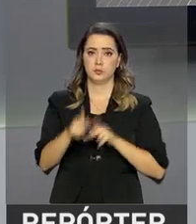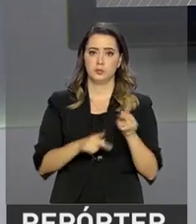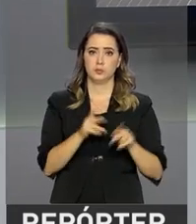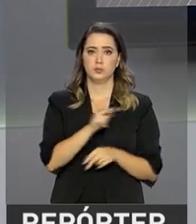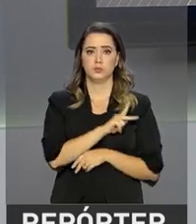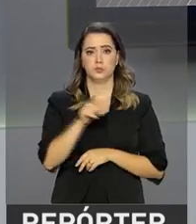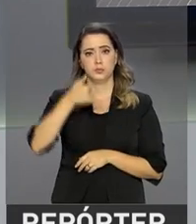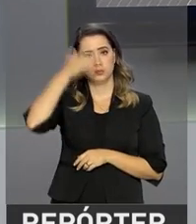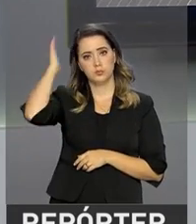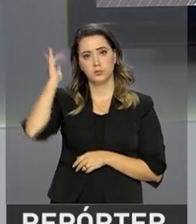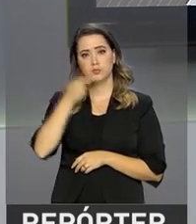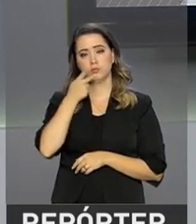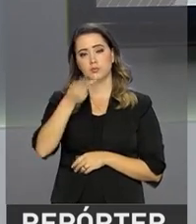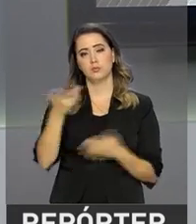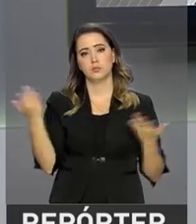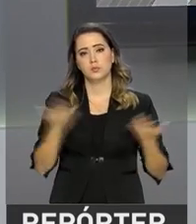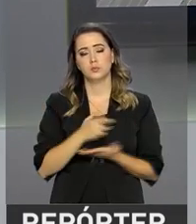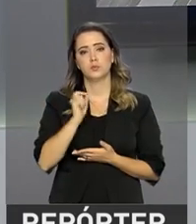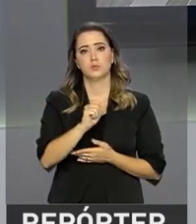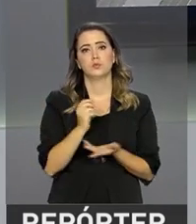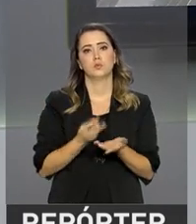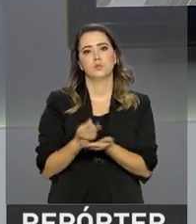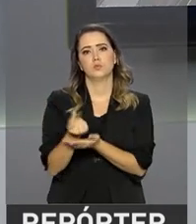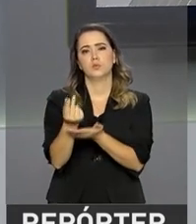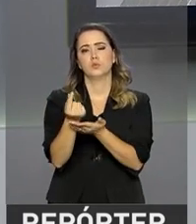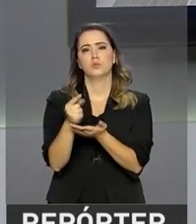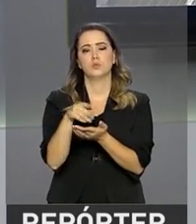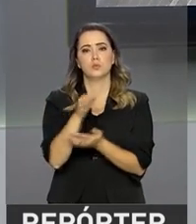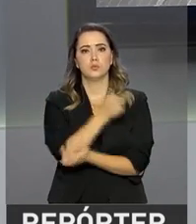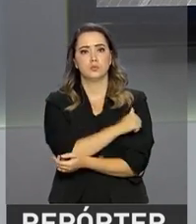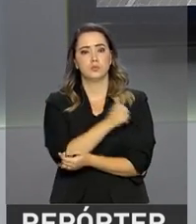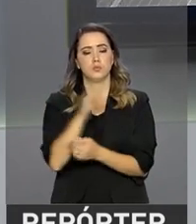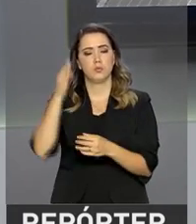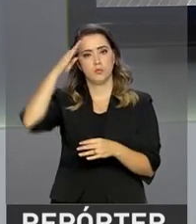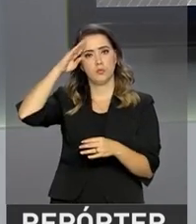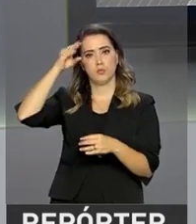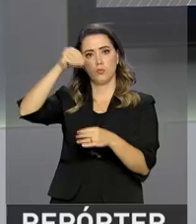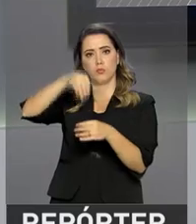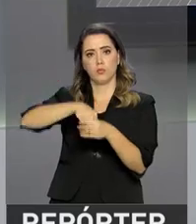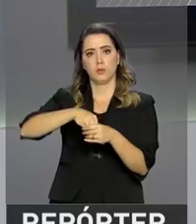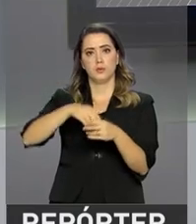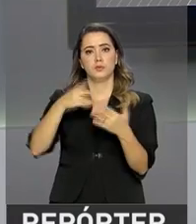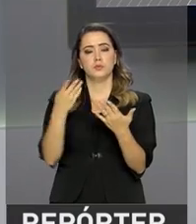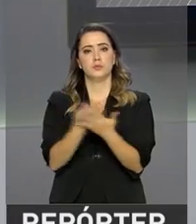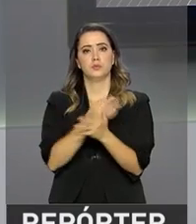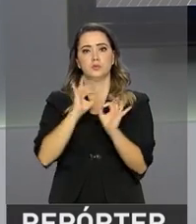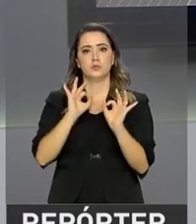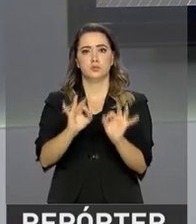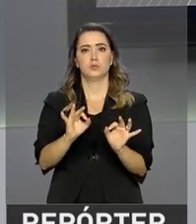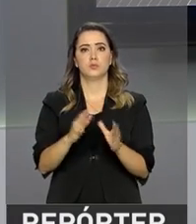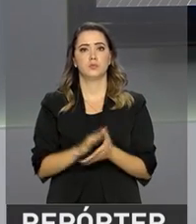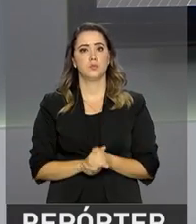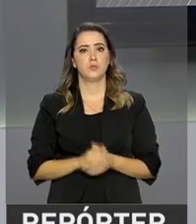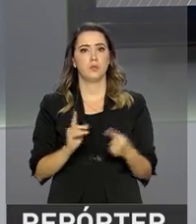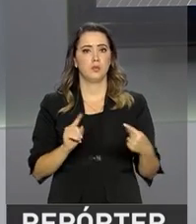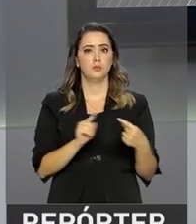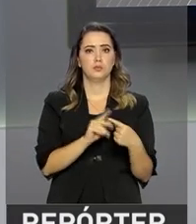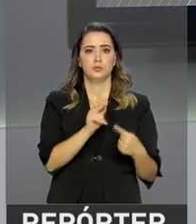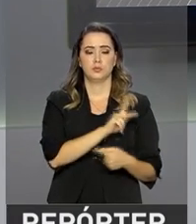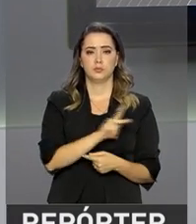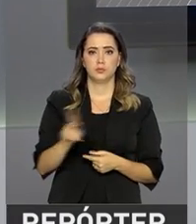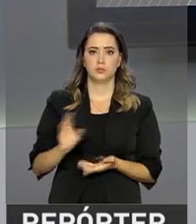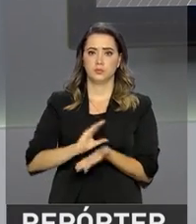o presidente michel temer disse hoje que os recursos para a intervenção federal no rio de janeiro estão garantidos de acordo com o